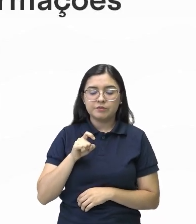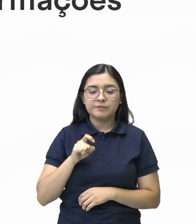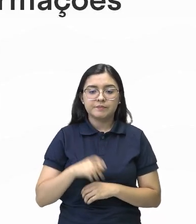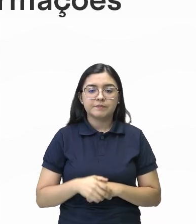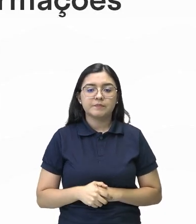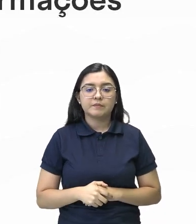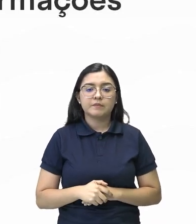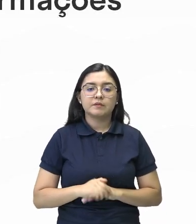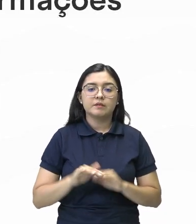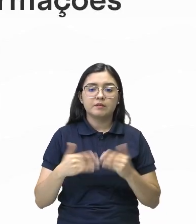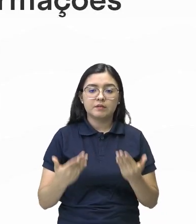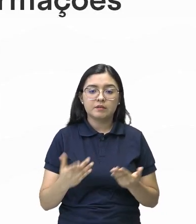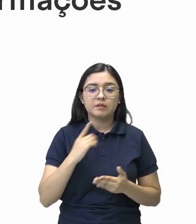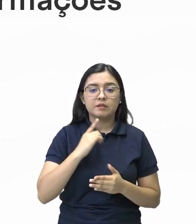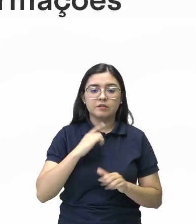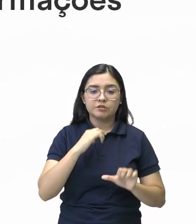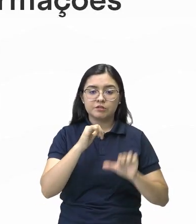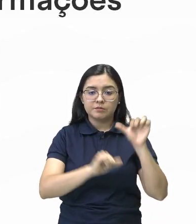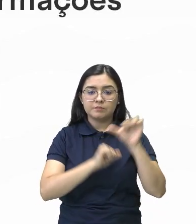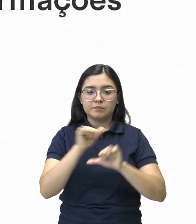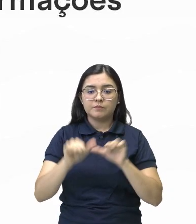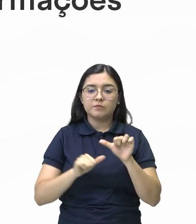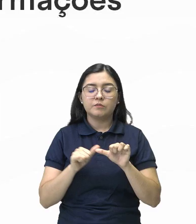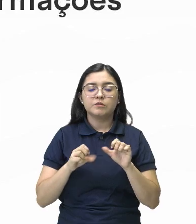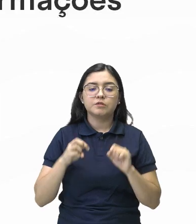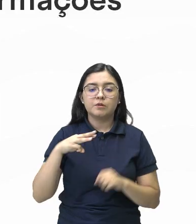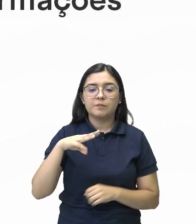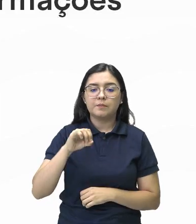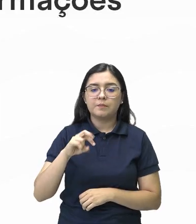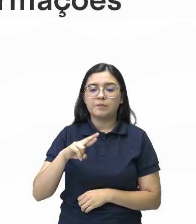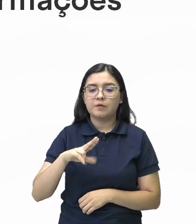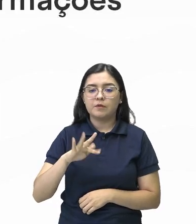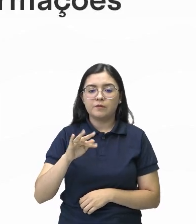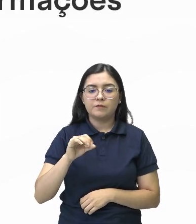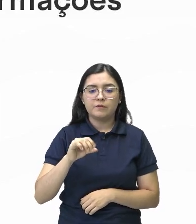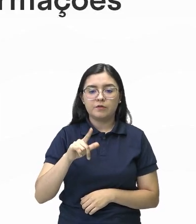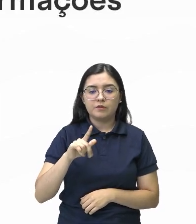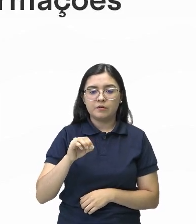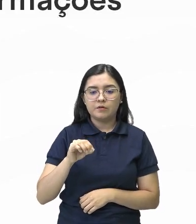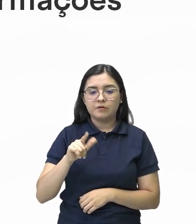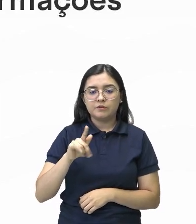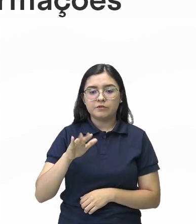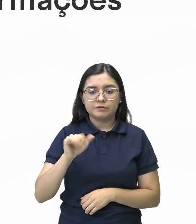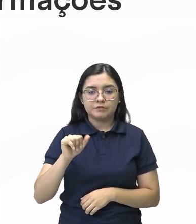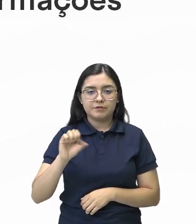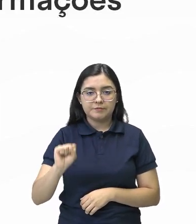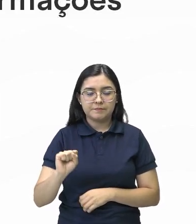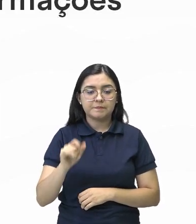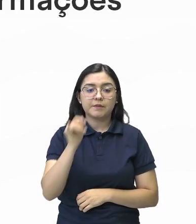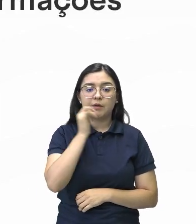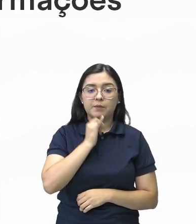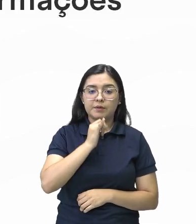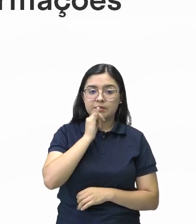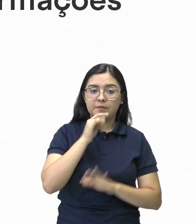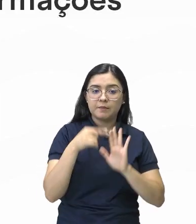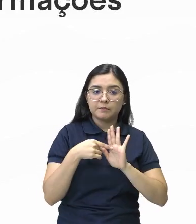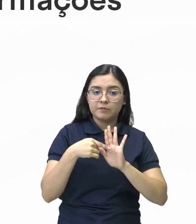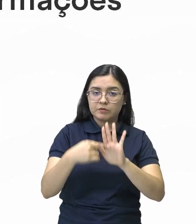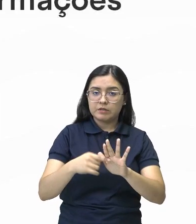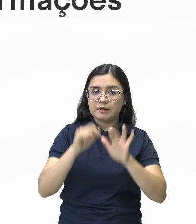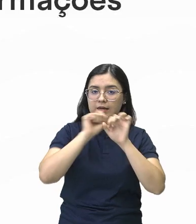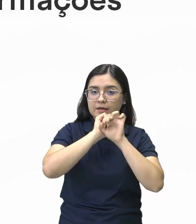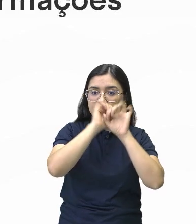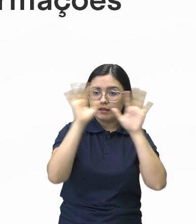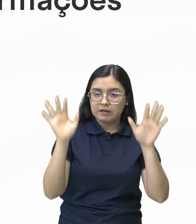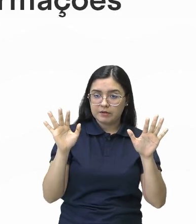que causam grandes transformações morfológicas. E aí, um exemplo para ilustrar essa